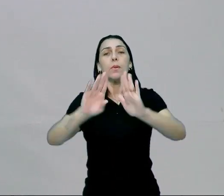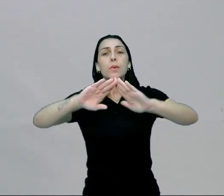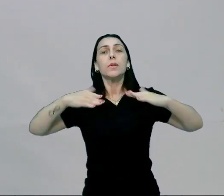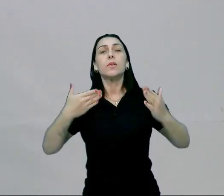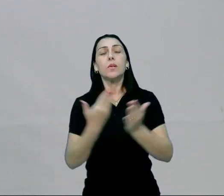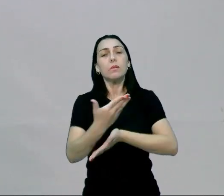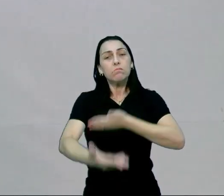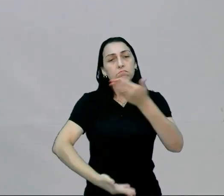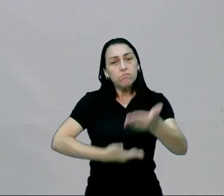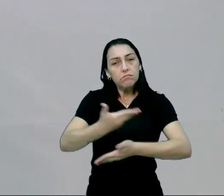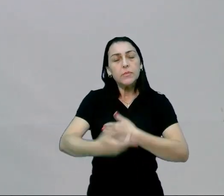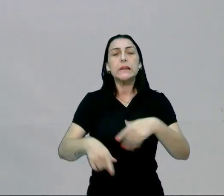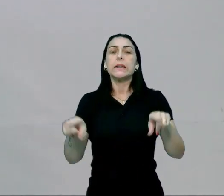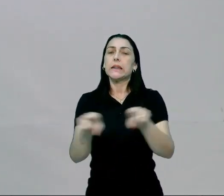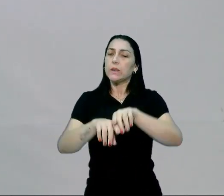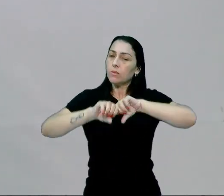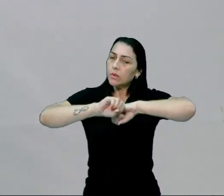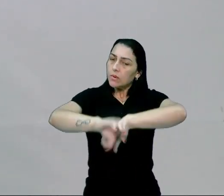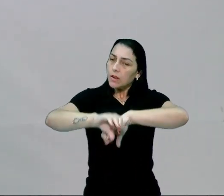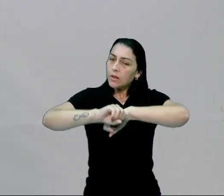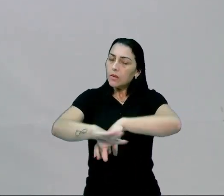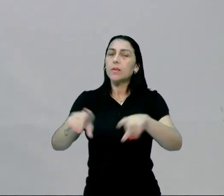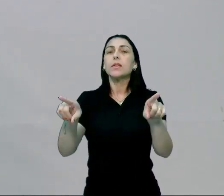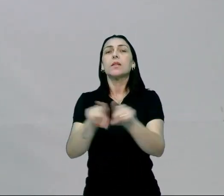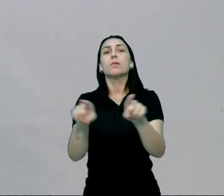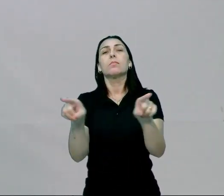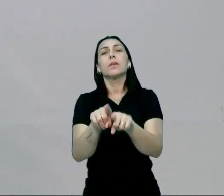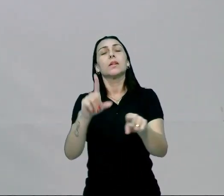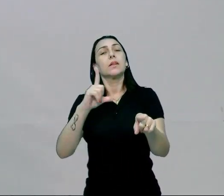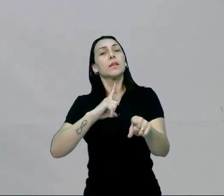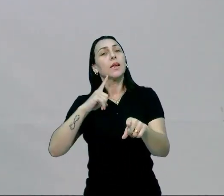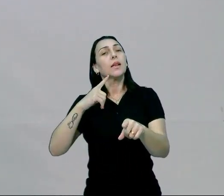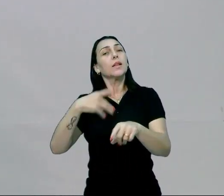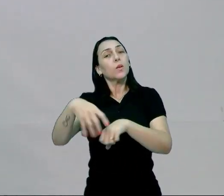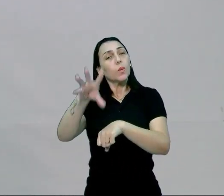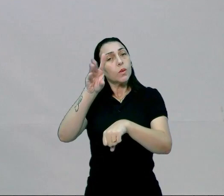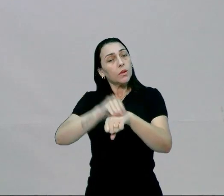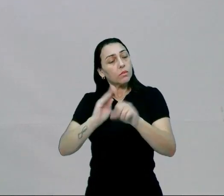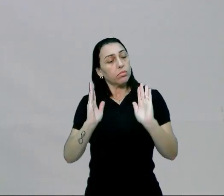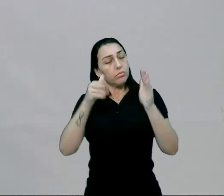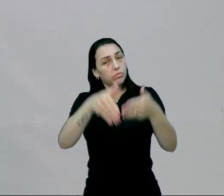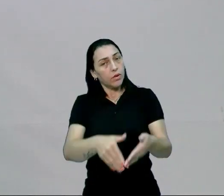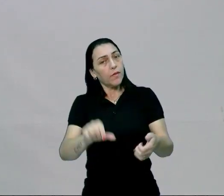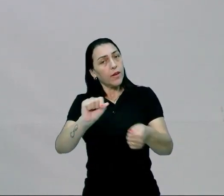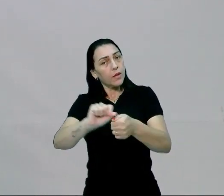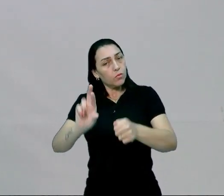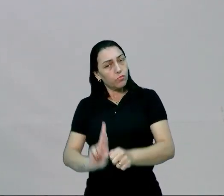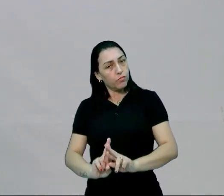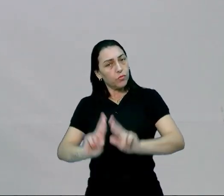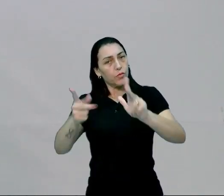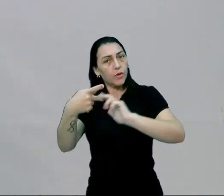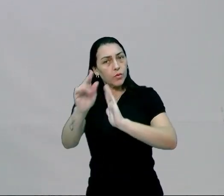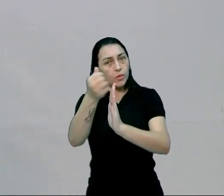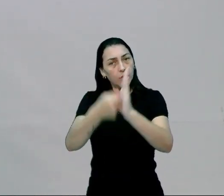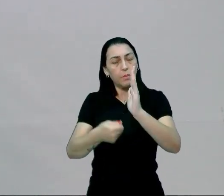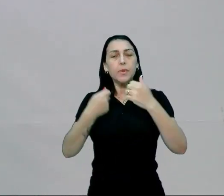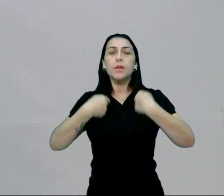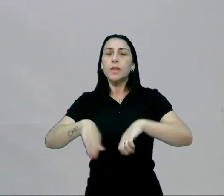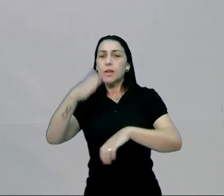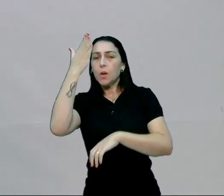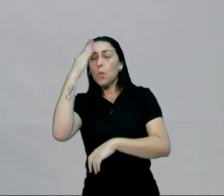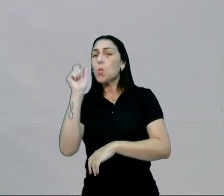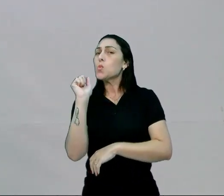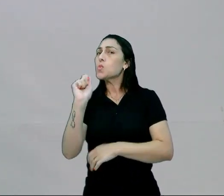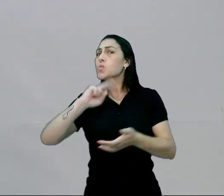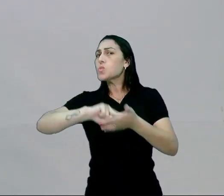tanto esportiva quanto educativa. Então ter esse conhecimento, ter esse direcionamento pode fazer um diferencial. E aí a gente precisa saber o